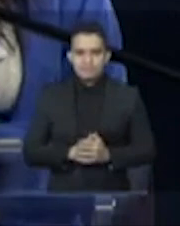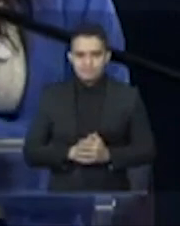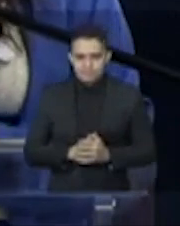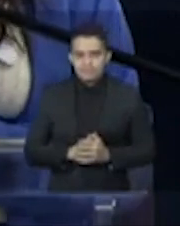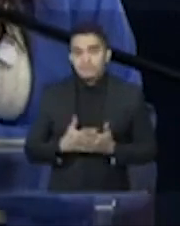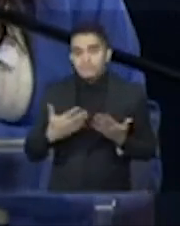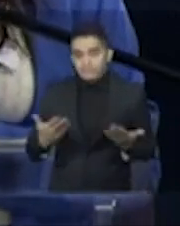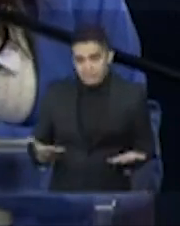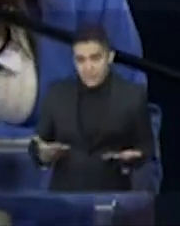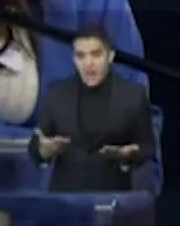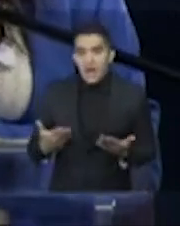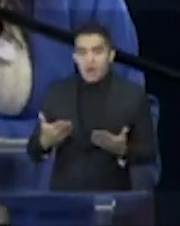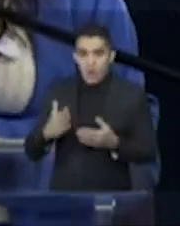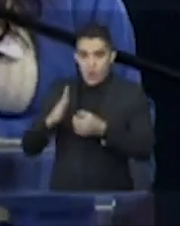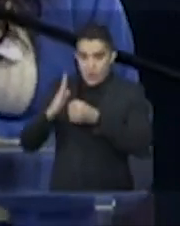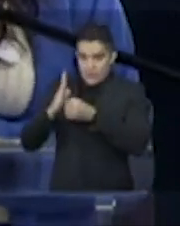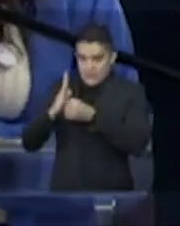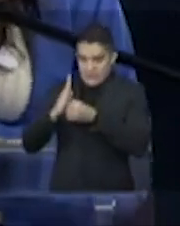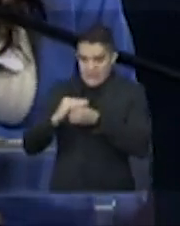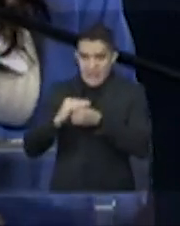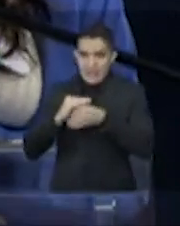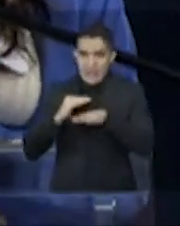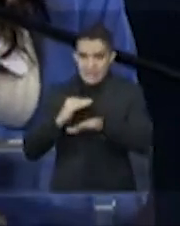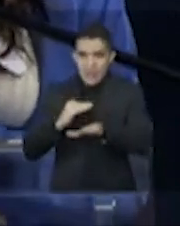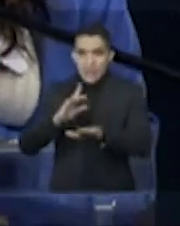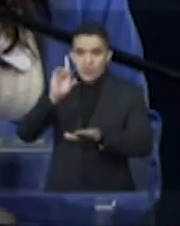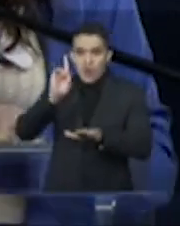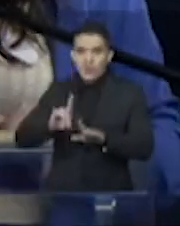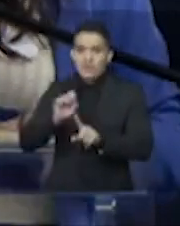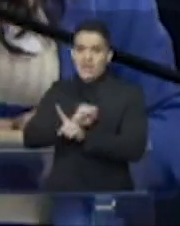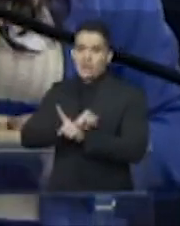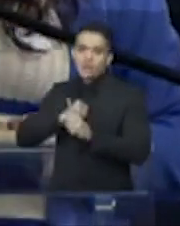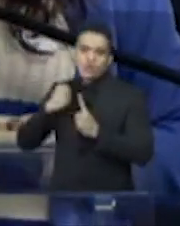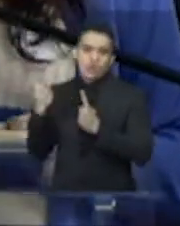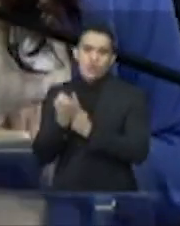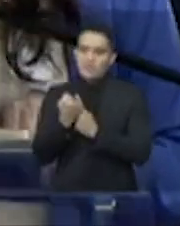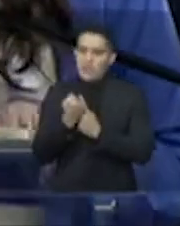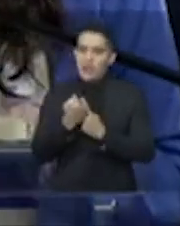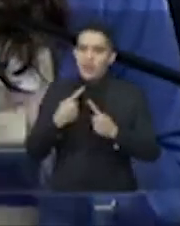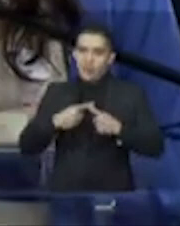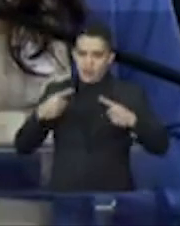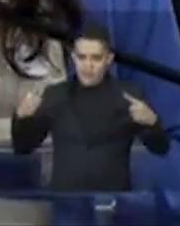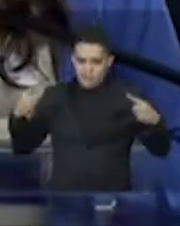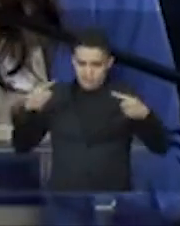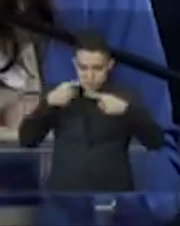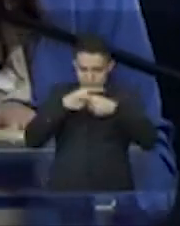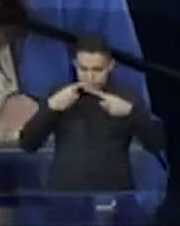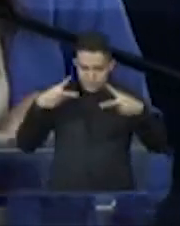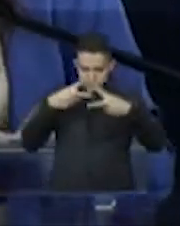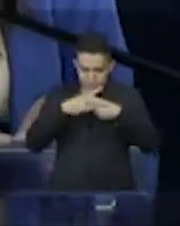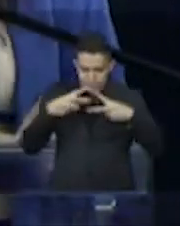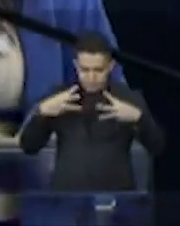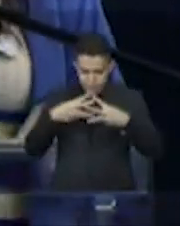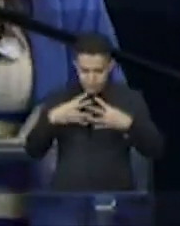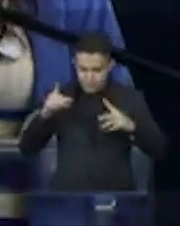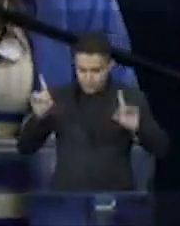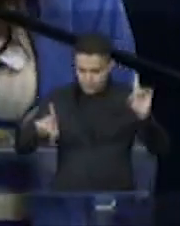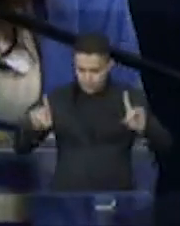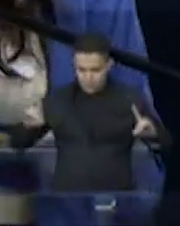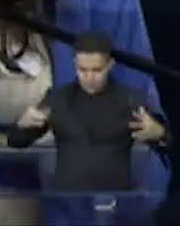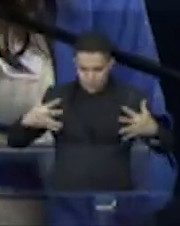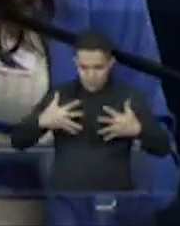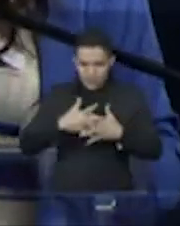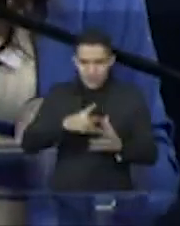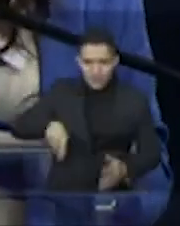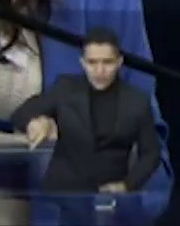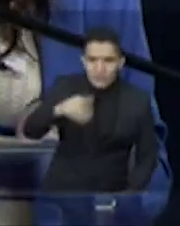portanto, que o saneamento é um direito social, devido à transversalidade com outros direitos. Boa parte dos presentes aqui não faz ideia do que é passar sede,